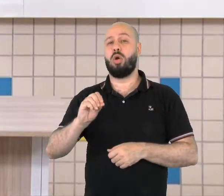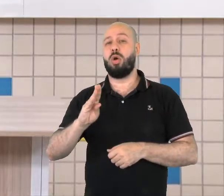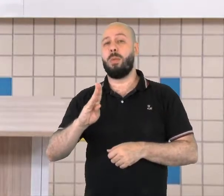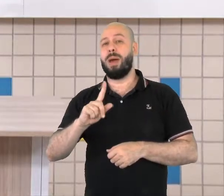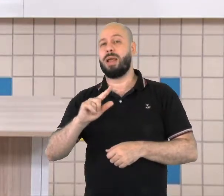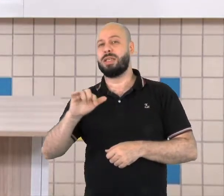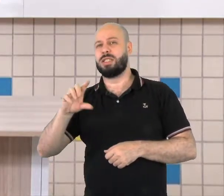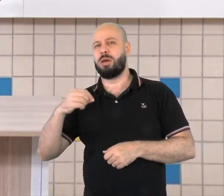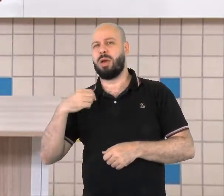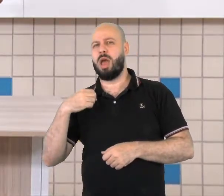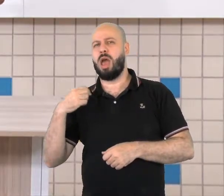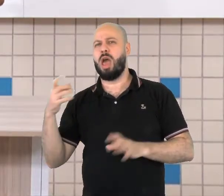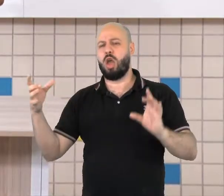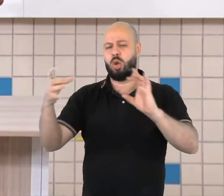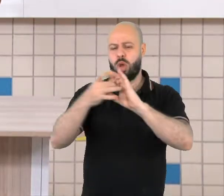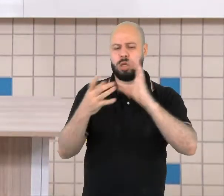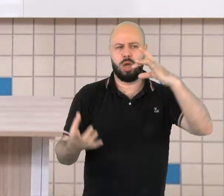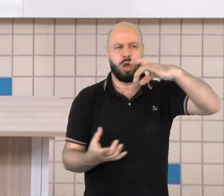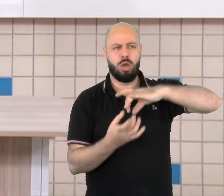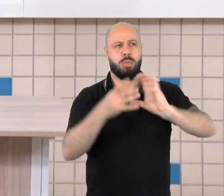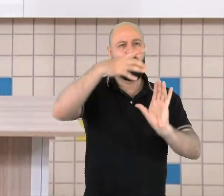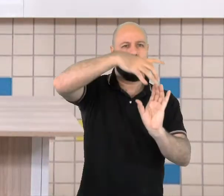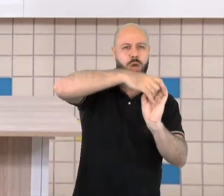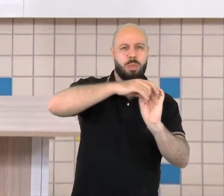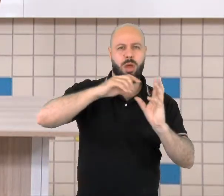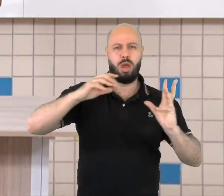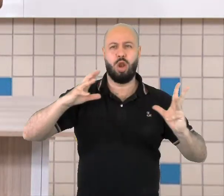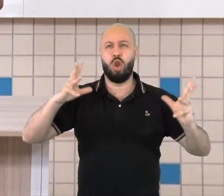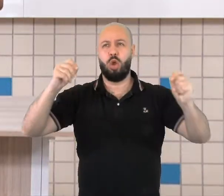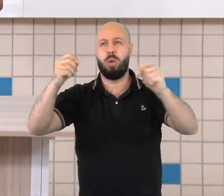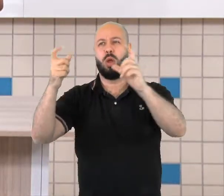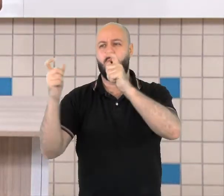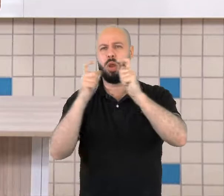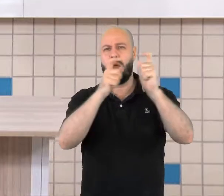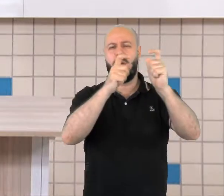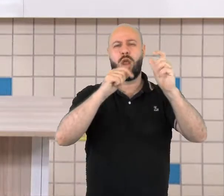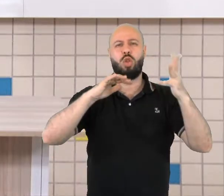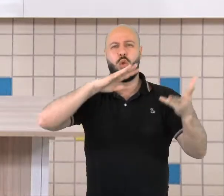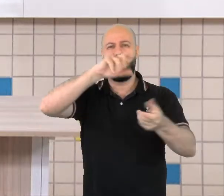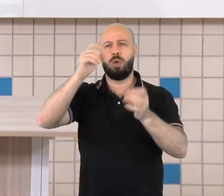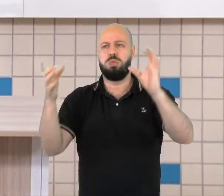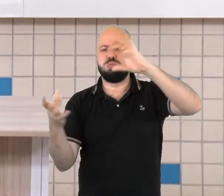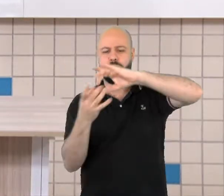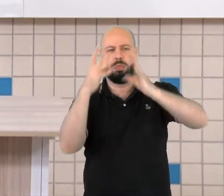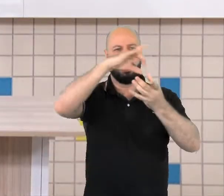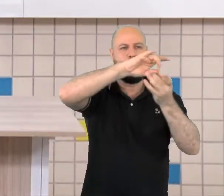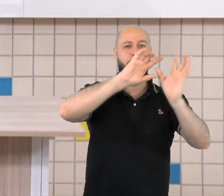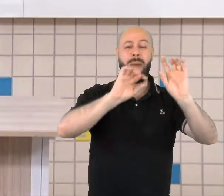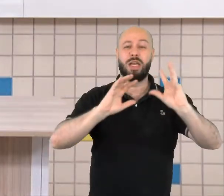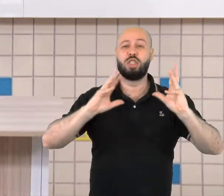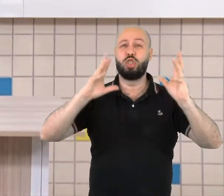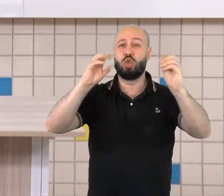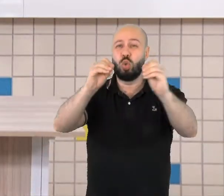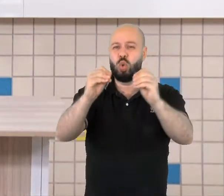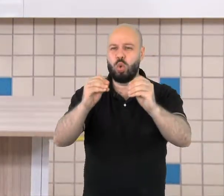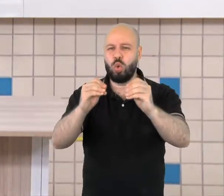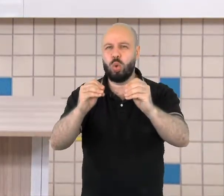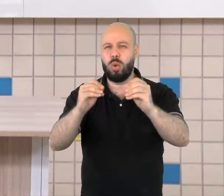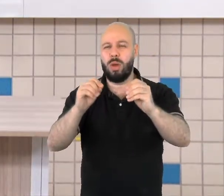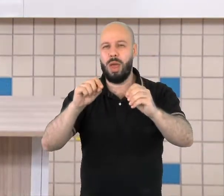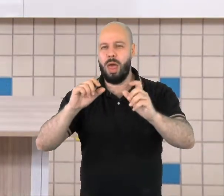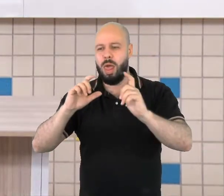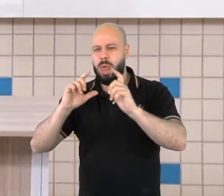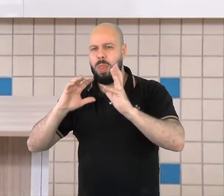os lugares do mundo. Porém, nem todos os lugares do mundo estão ligados com o